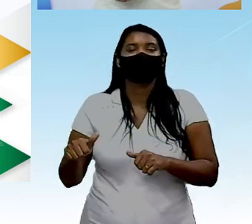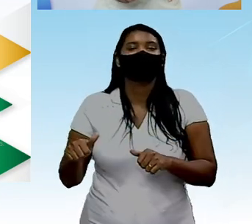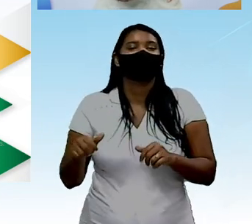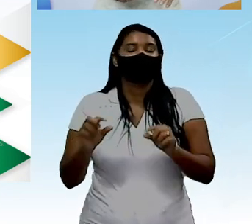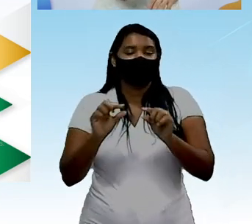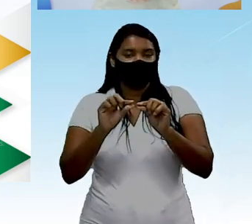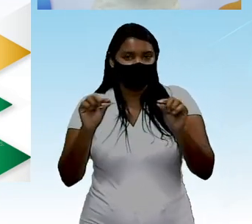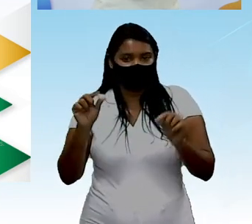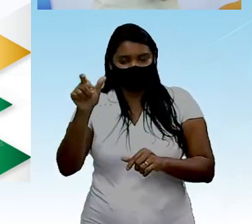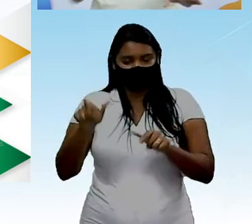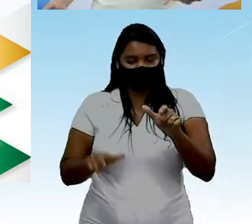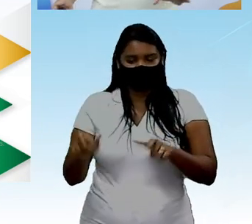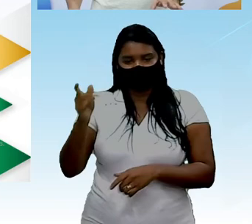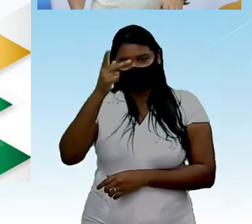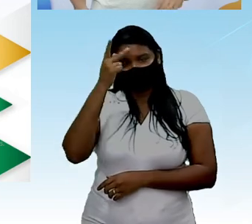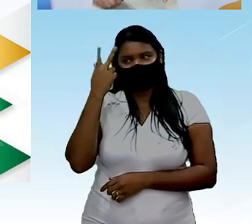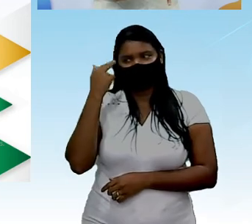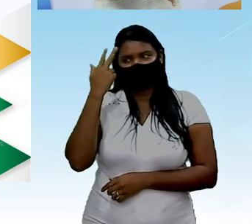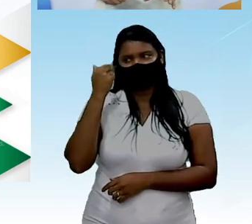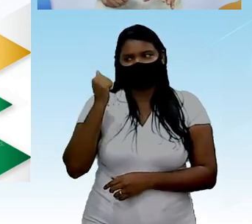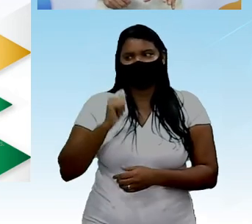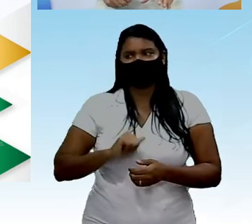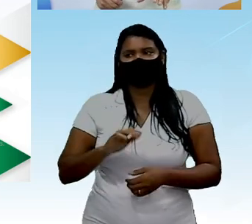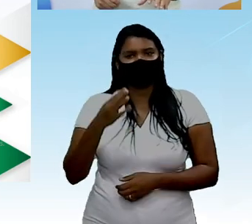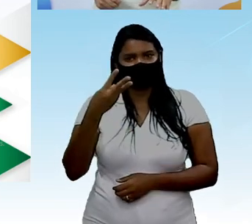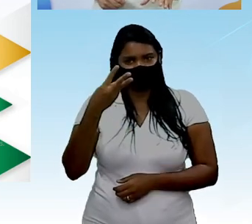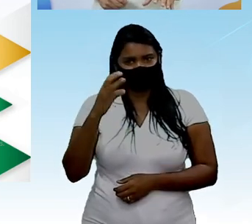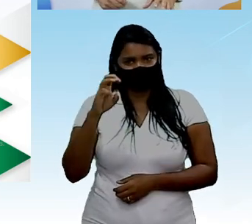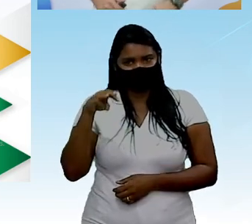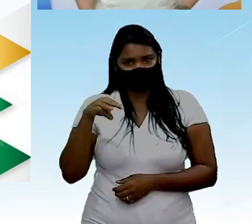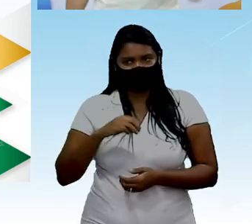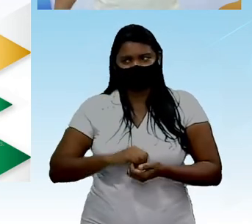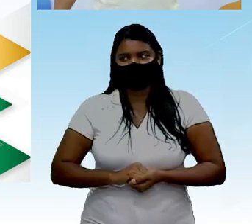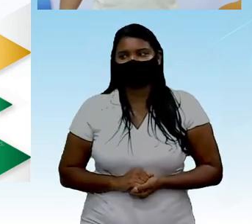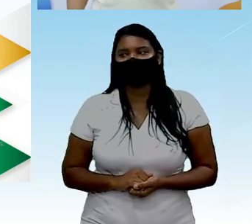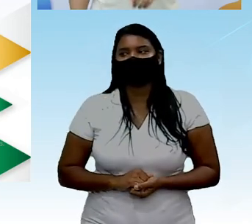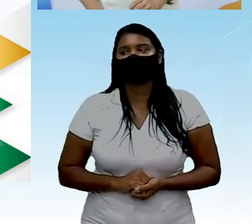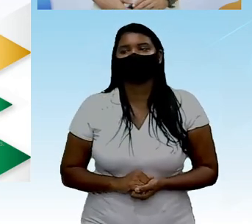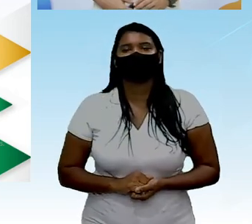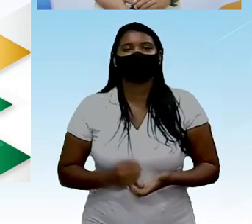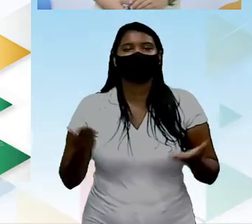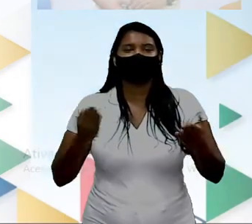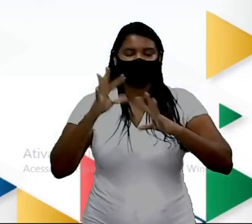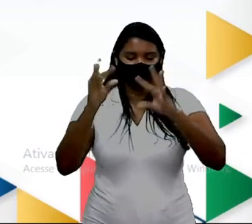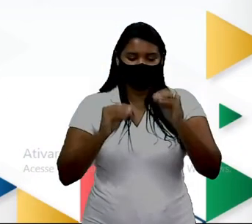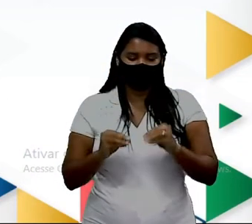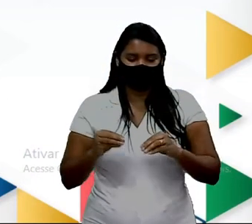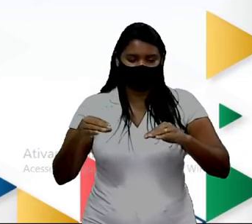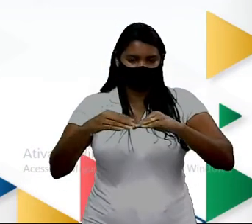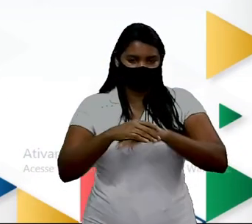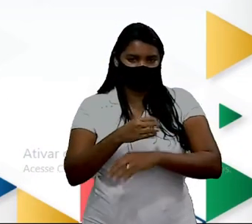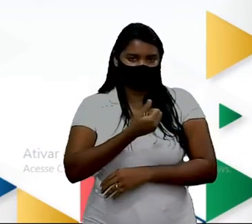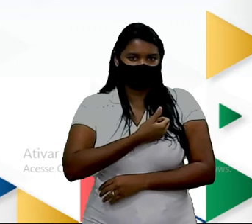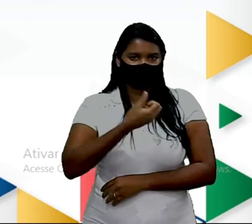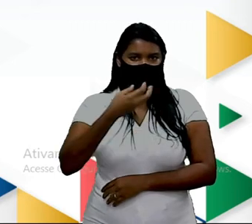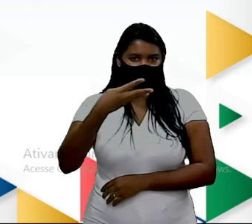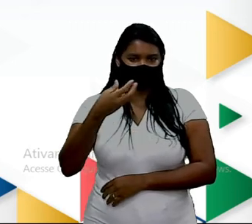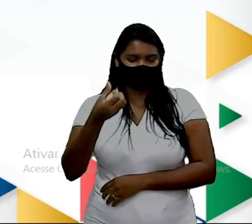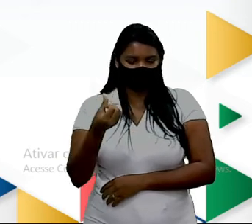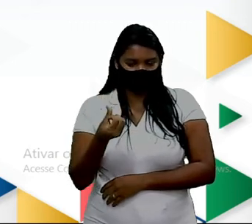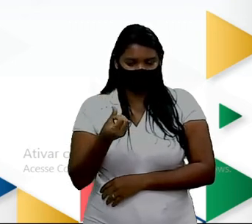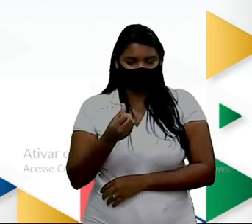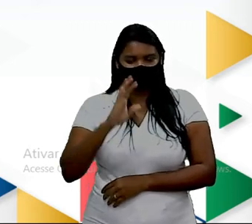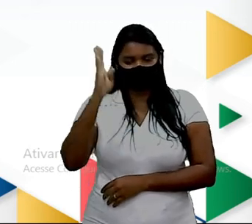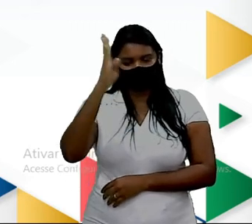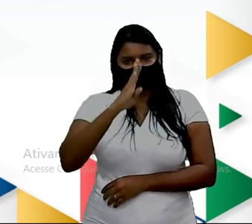em pessoas, super normal, até 3 centímetros, tranquilo? Então vamos lá, pegamos um calçado número 36, para o